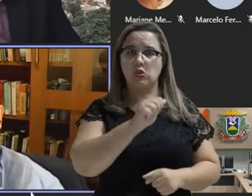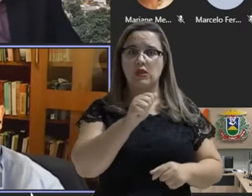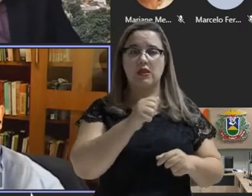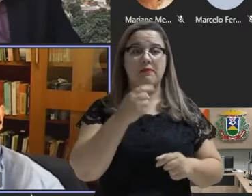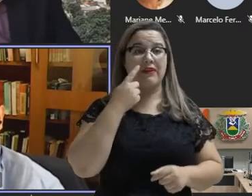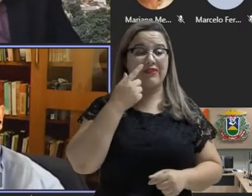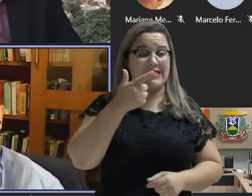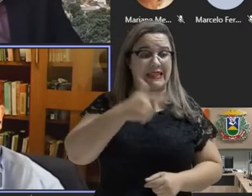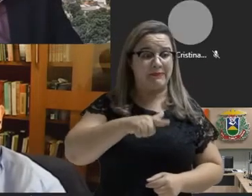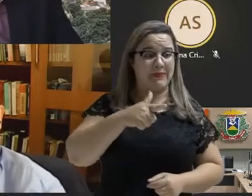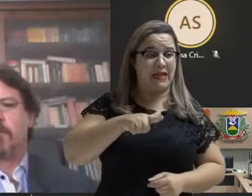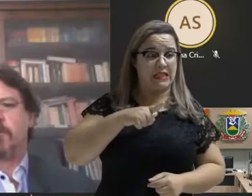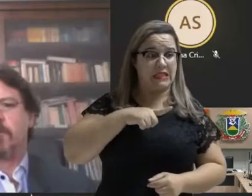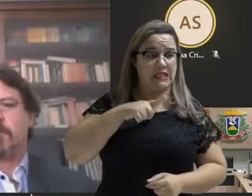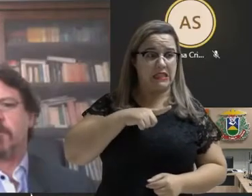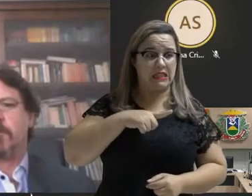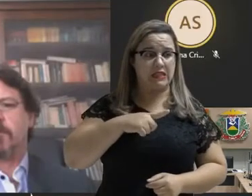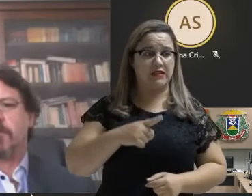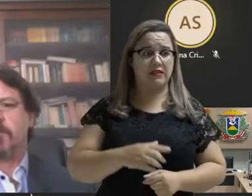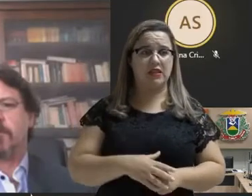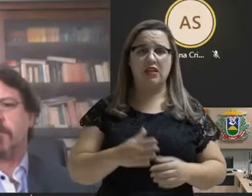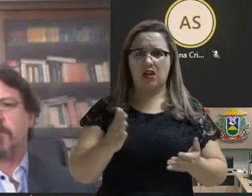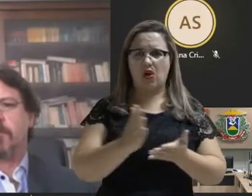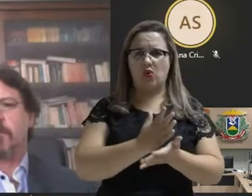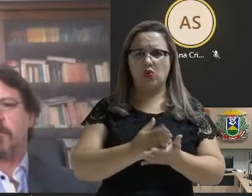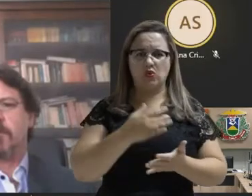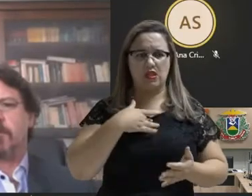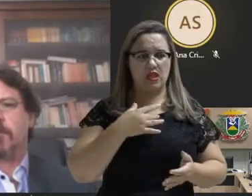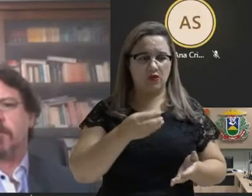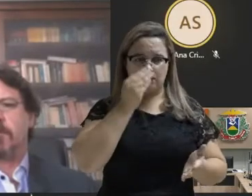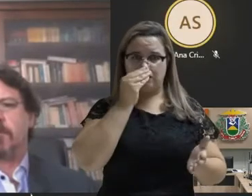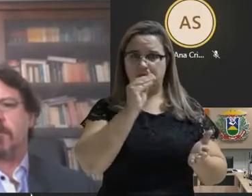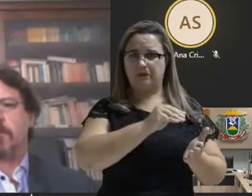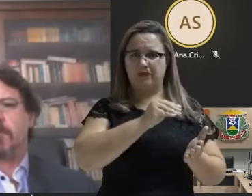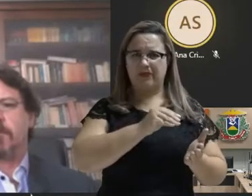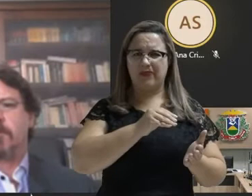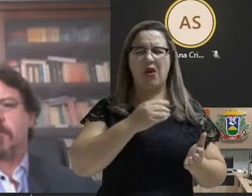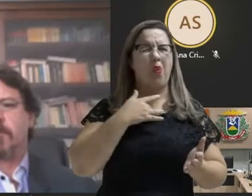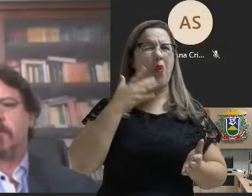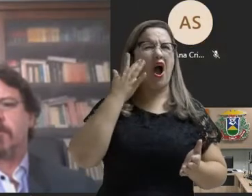se tem mais algum que eu rejeitei a homologação, eu creio que não.